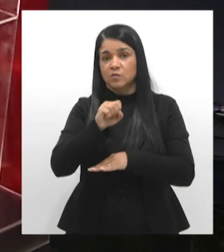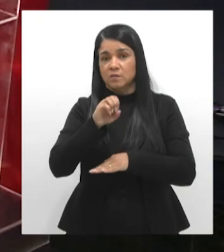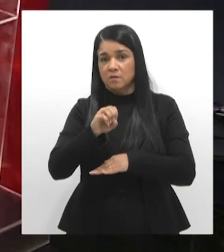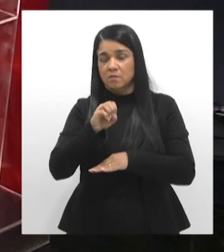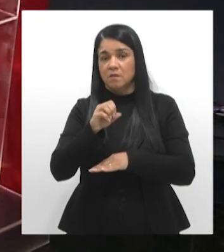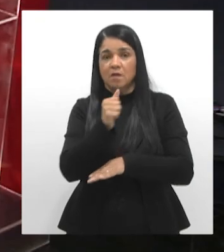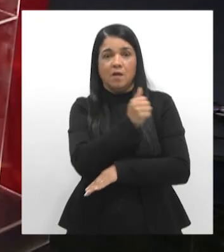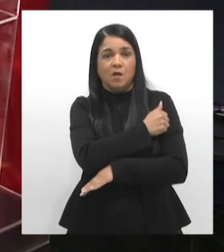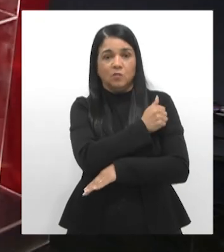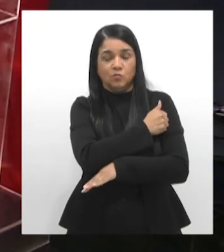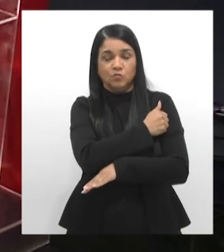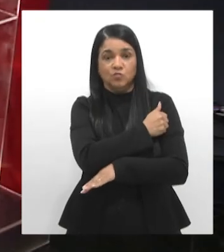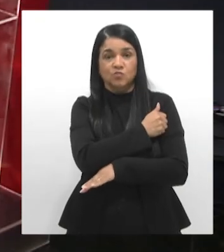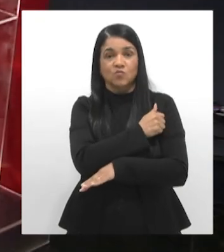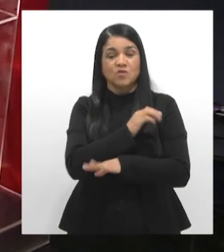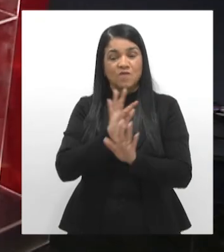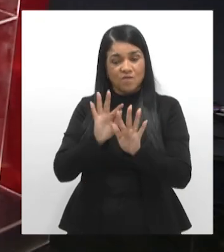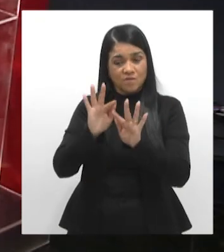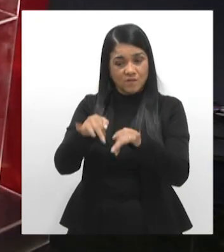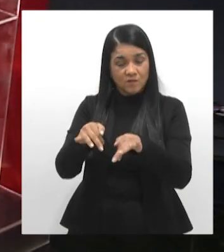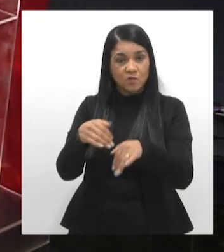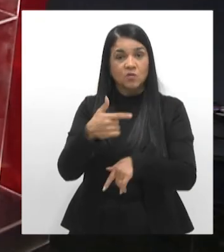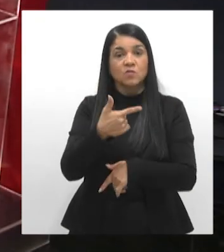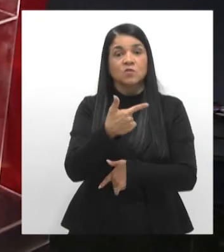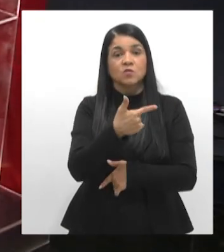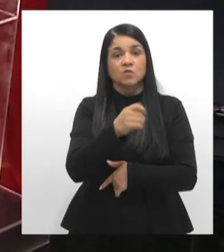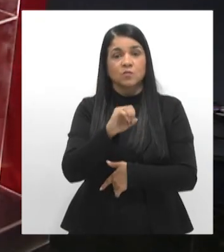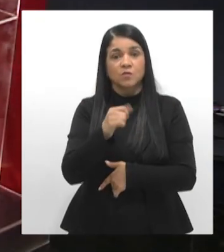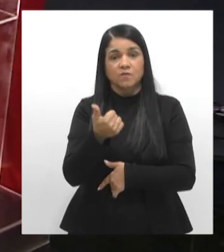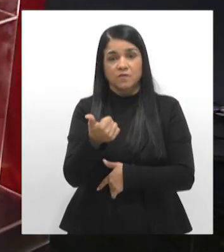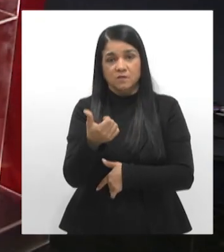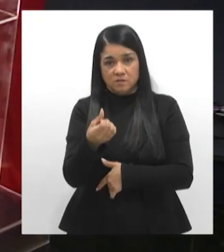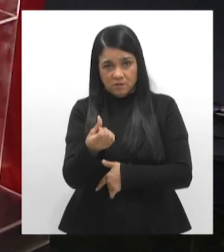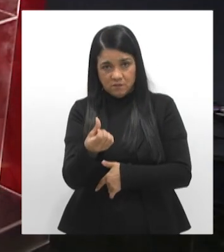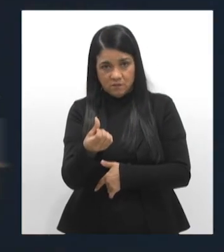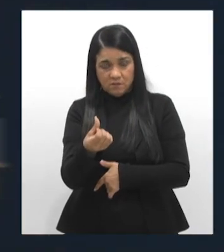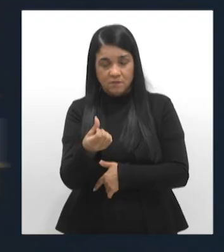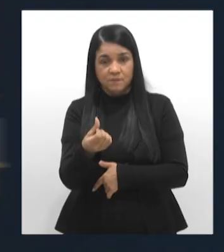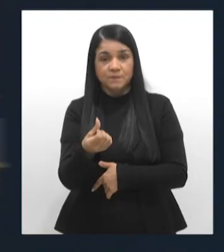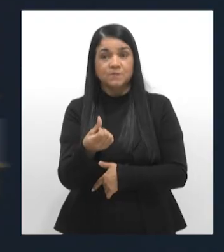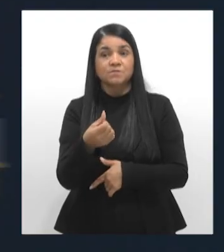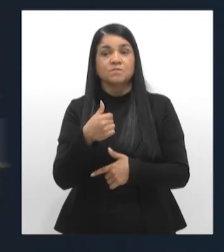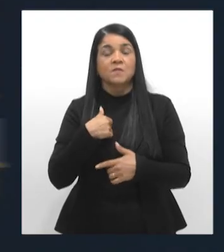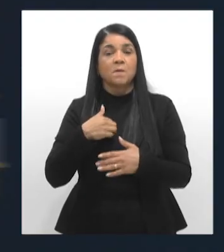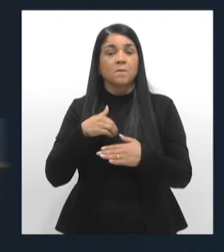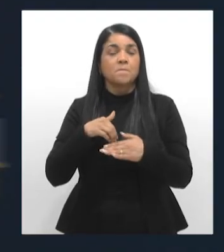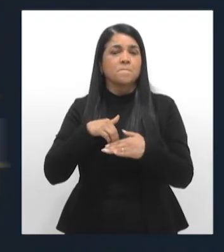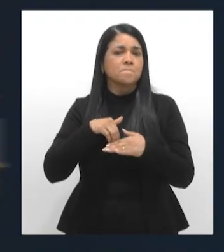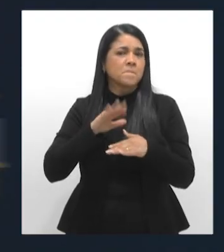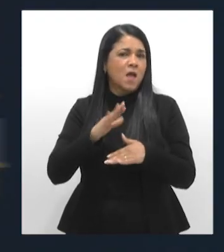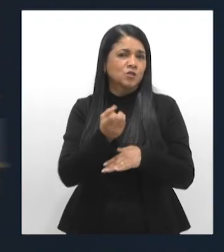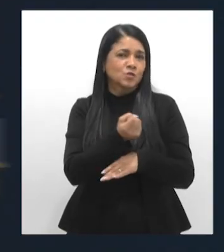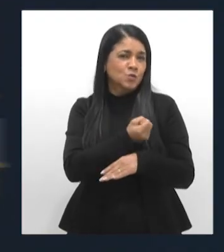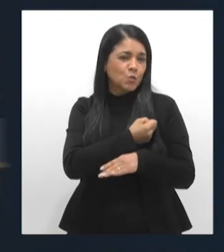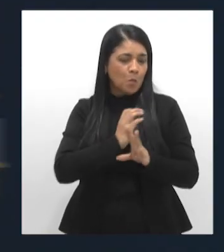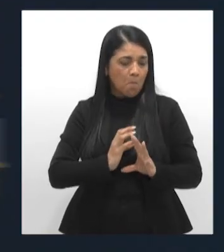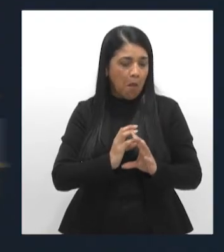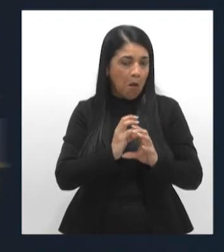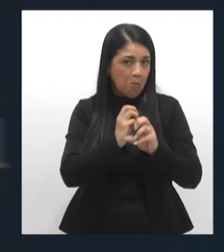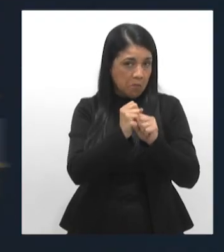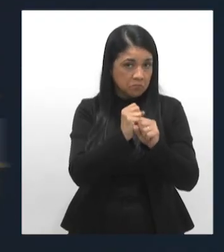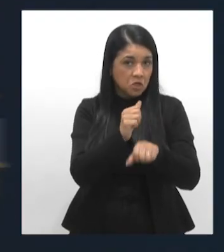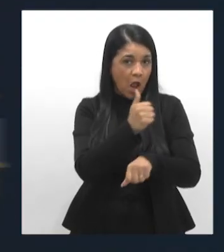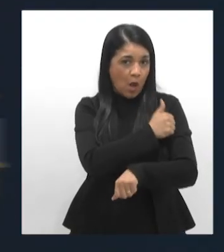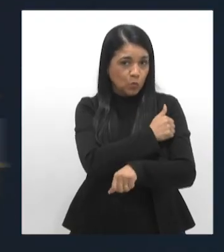que concluirão seus estudos em 2026. Mais do que os números, que já impressionam, o